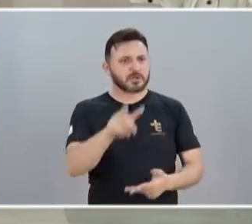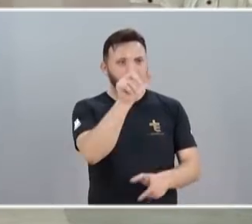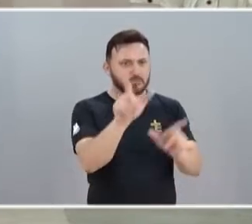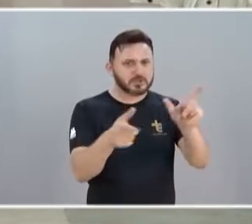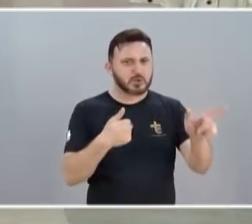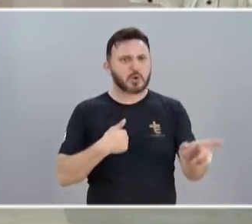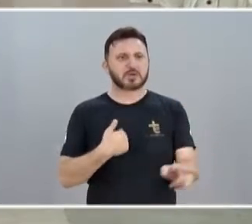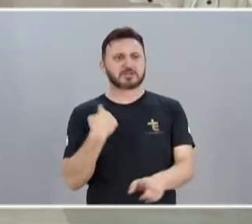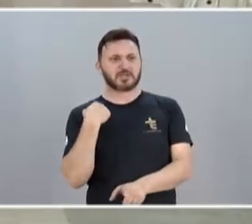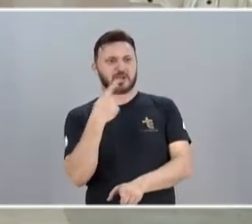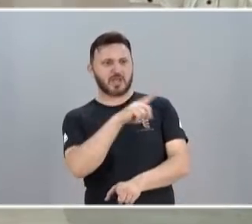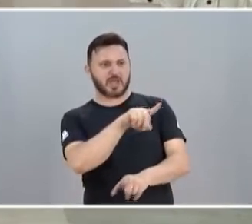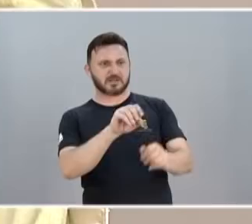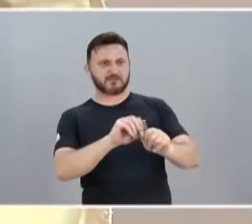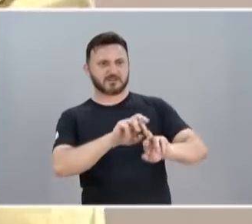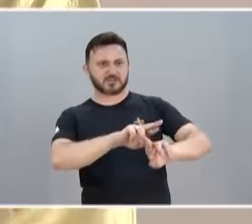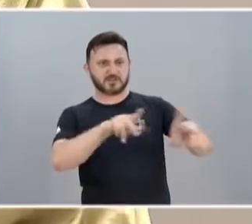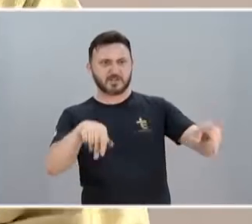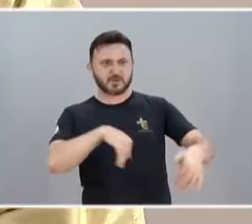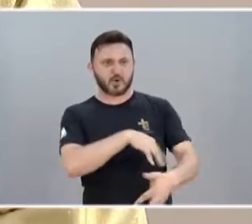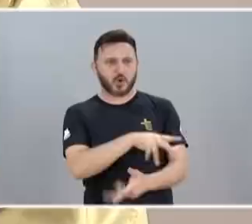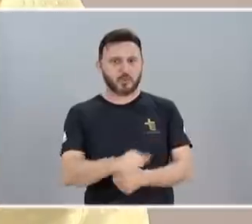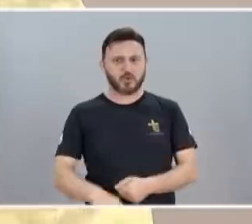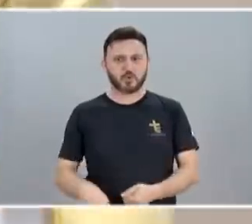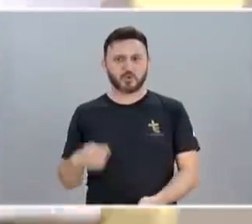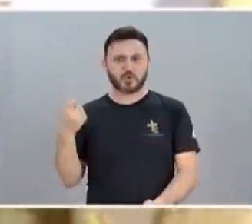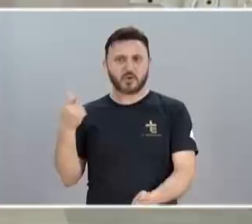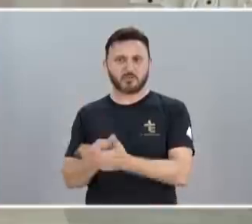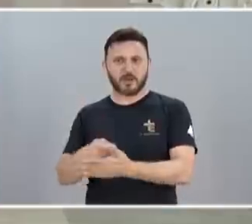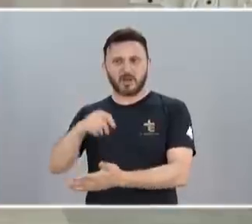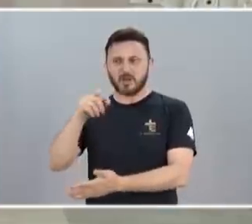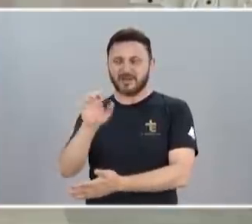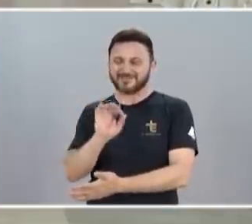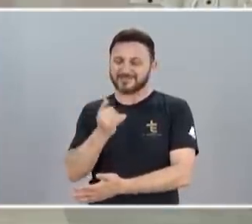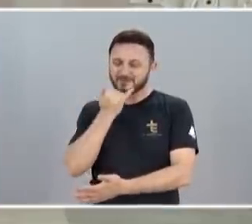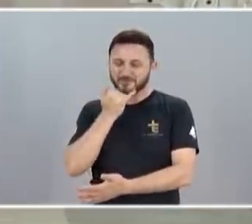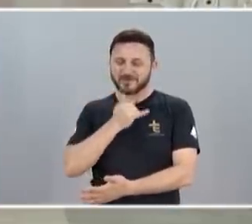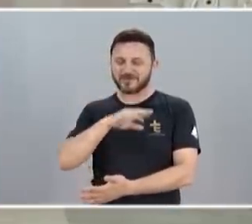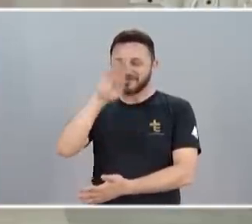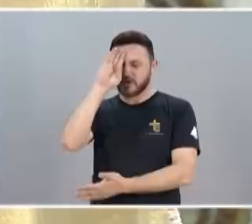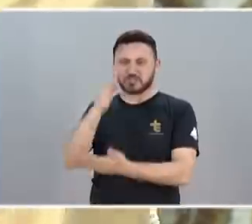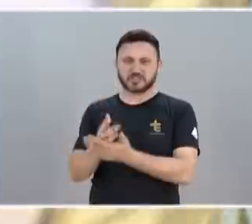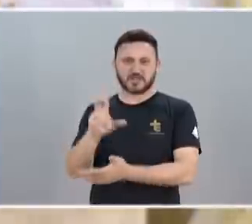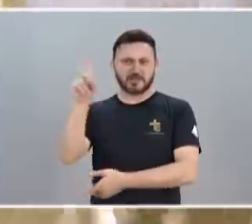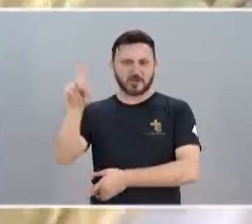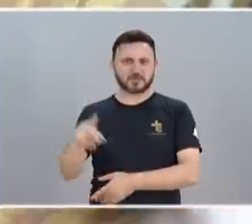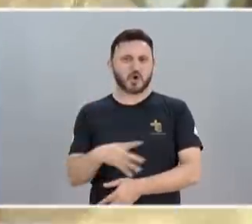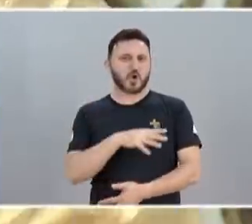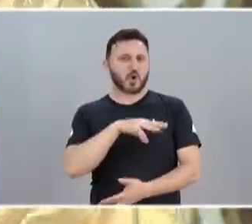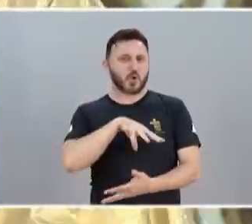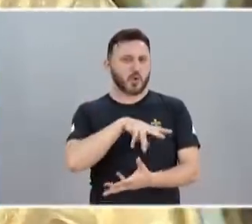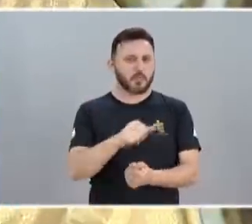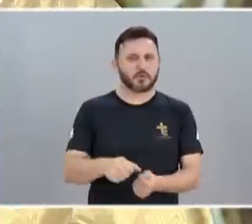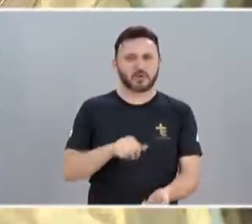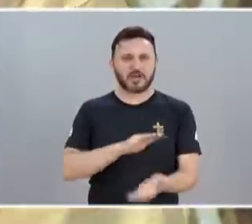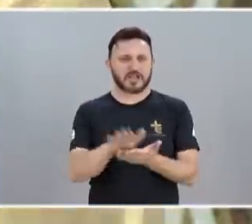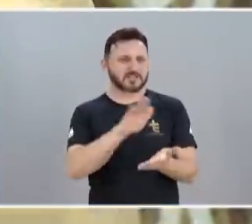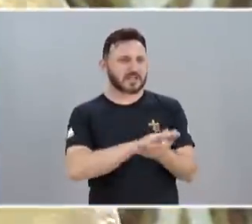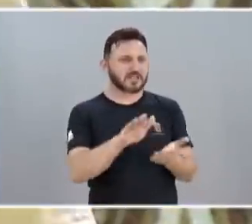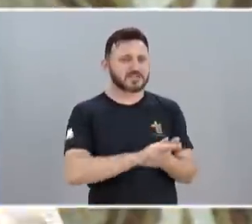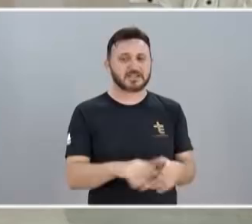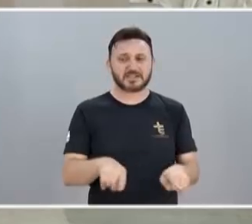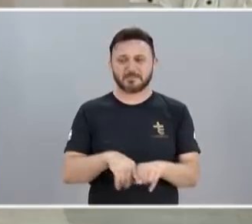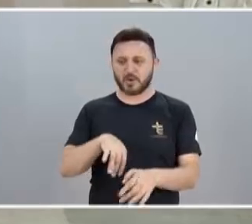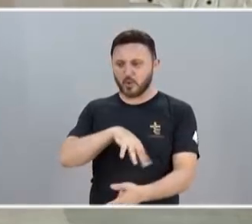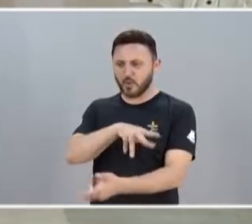pessoas que os faz diferente do mundo que é pagão, do mundo que é sensualizado, do mundo que adora gastar dinheiro, do